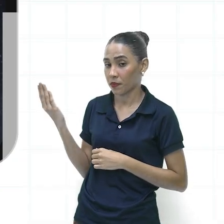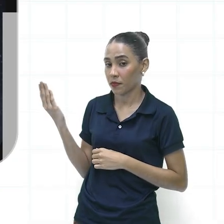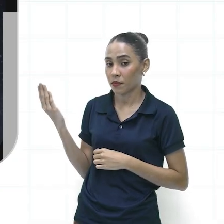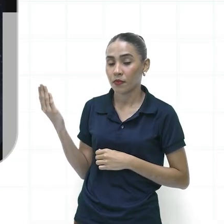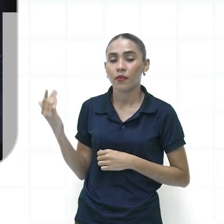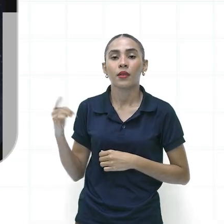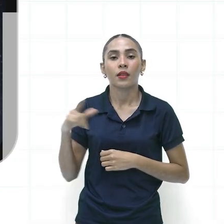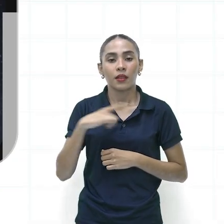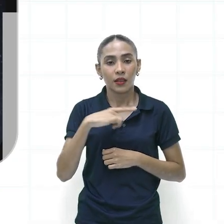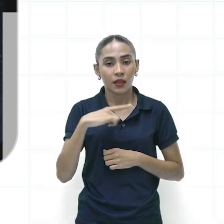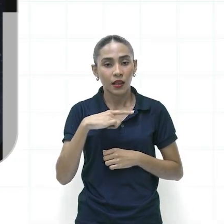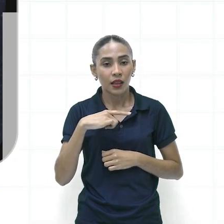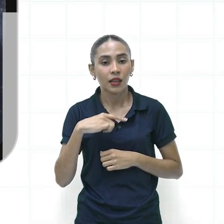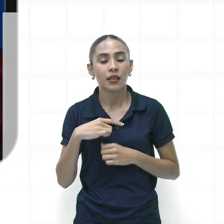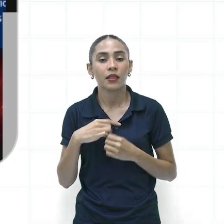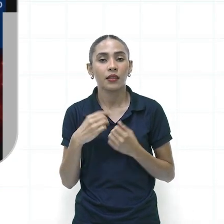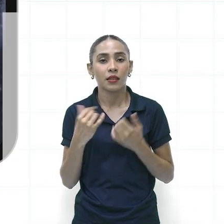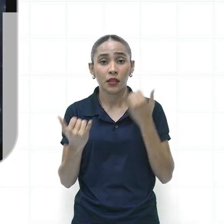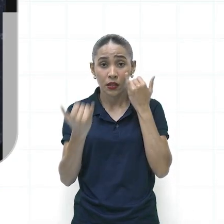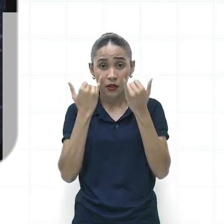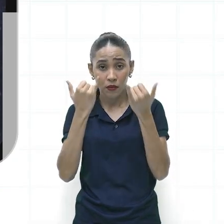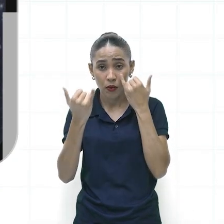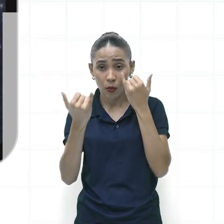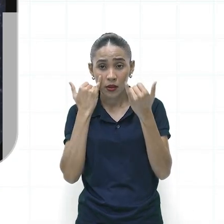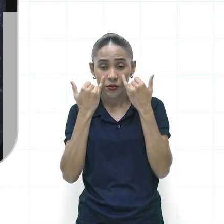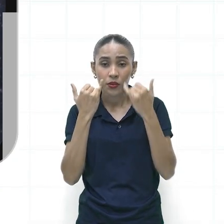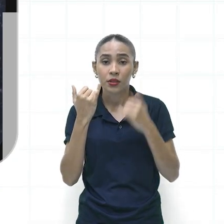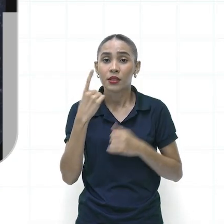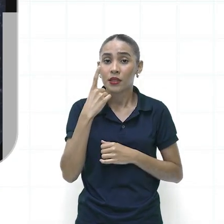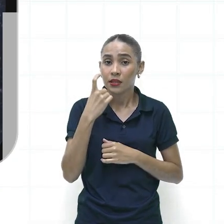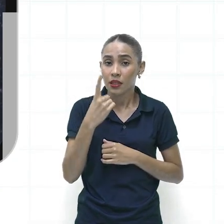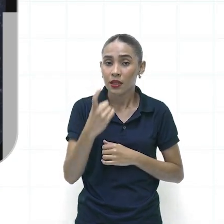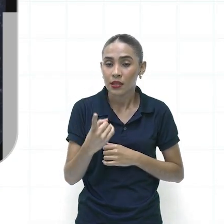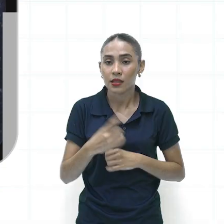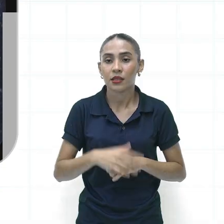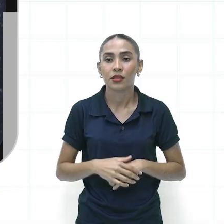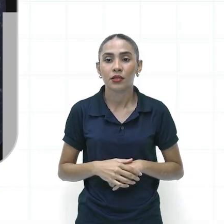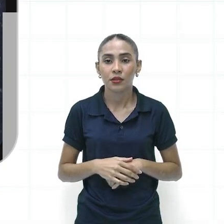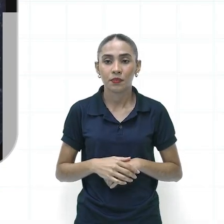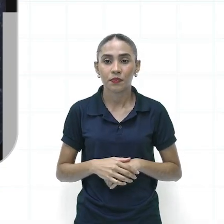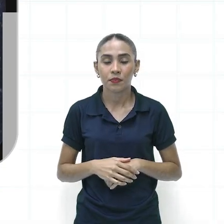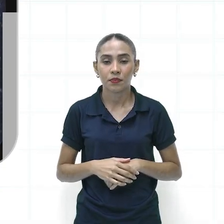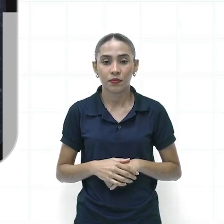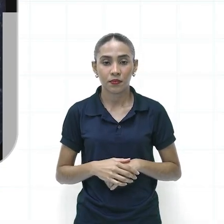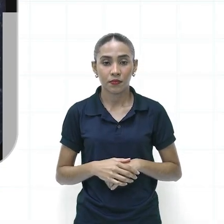mesmo, a NASA, ela possui aí informações interessantes, já